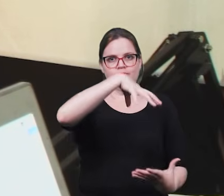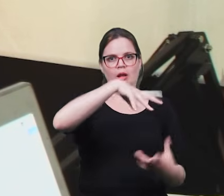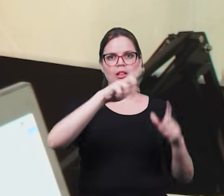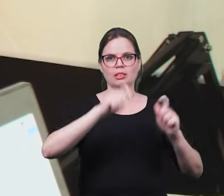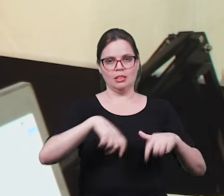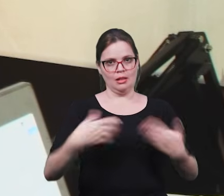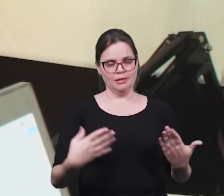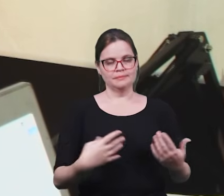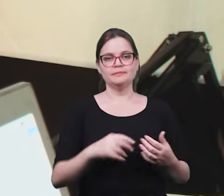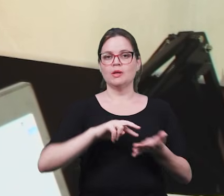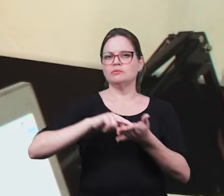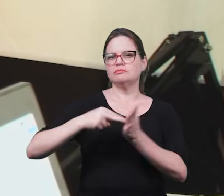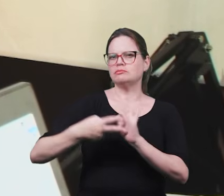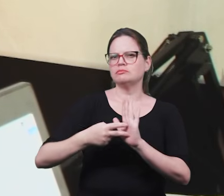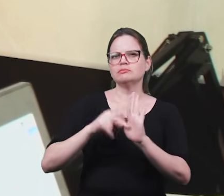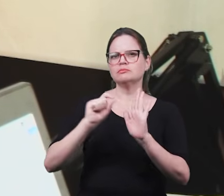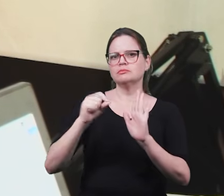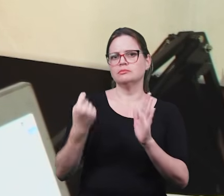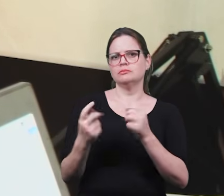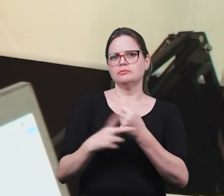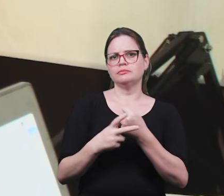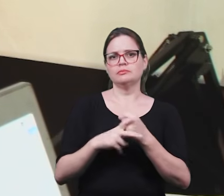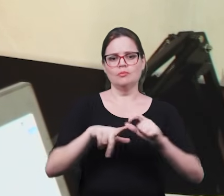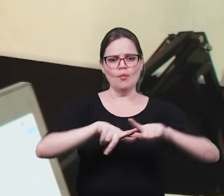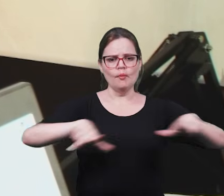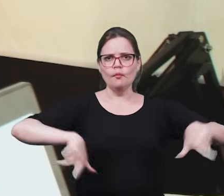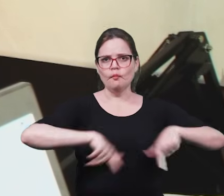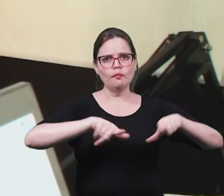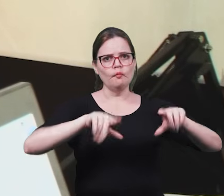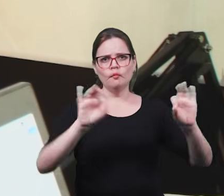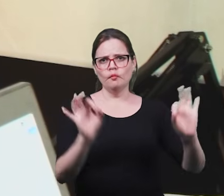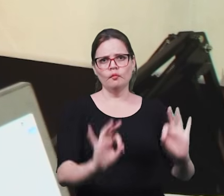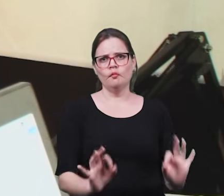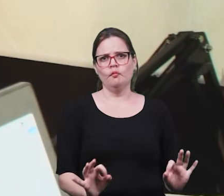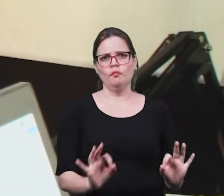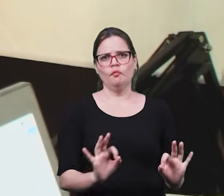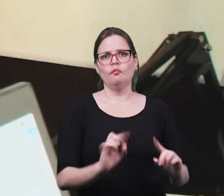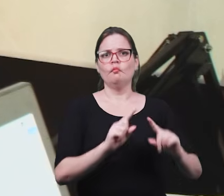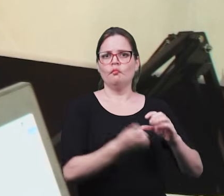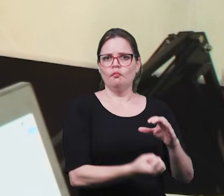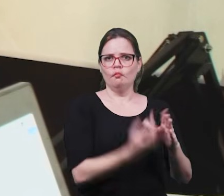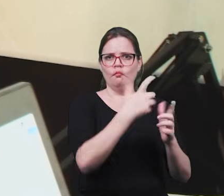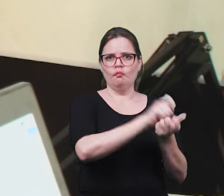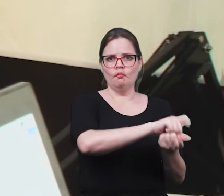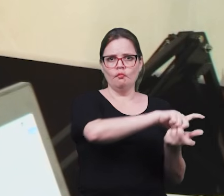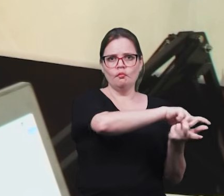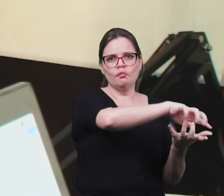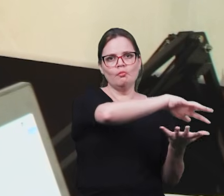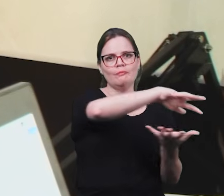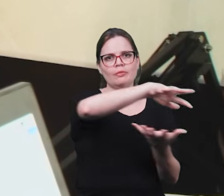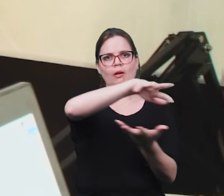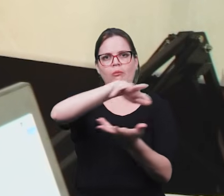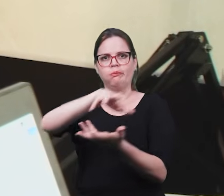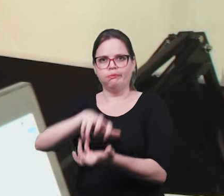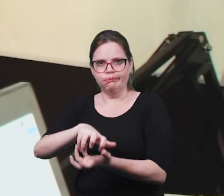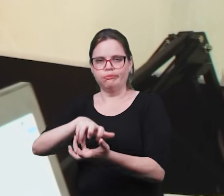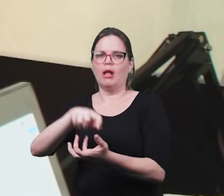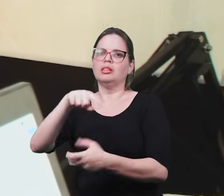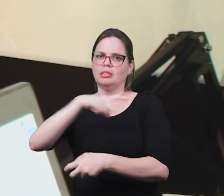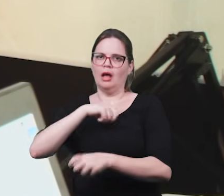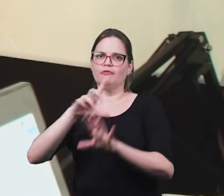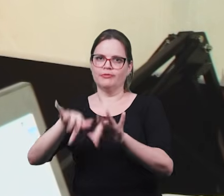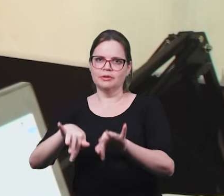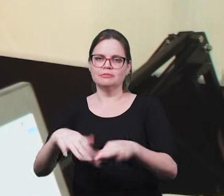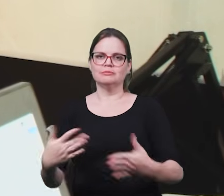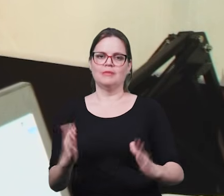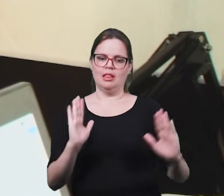o significado desse verbo é criar do nada para existir por um tempo determinado. Então, nesse